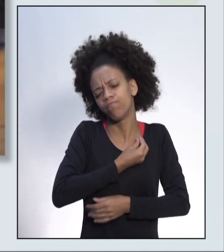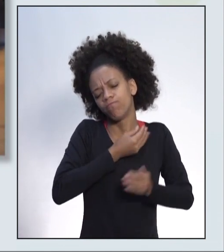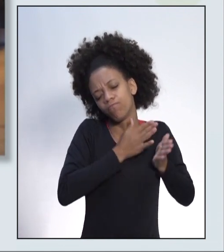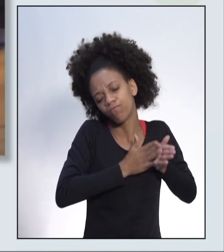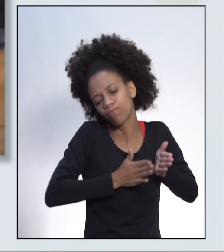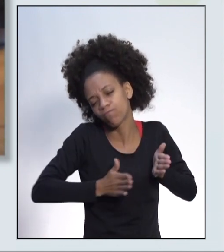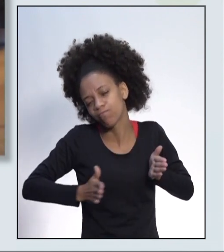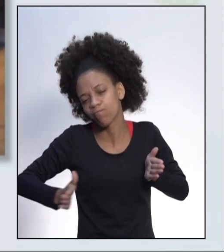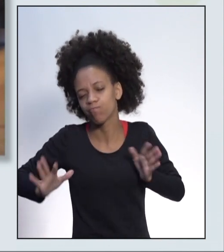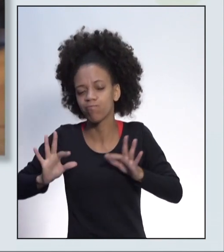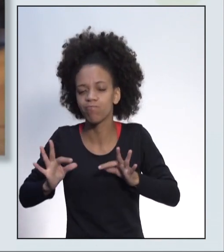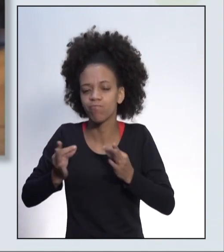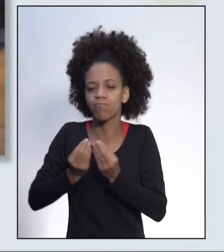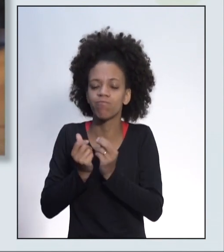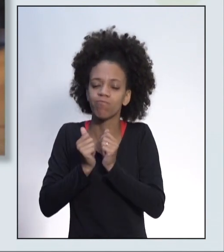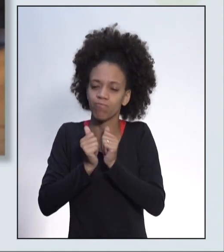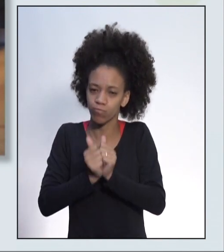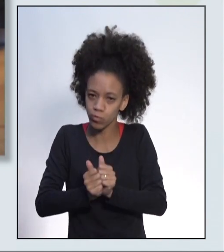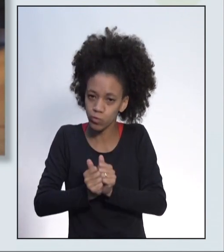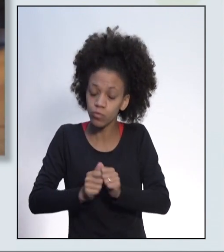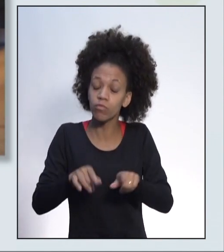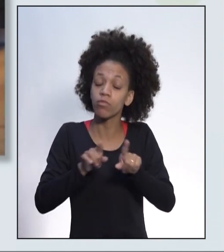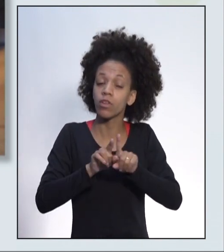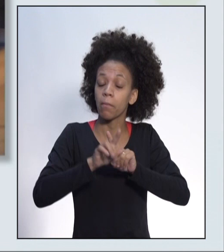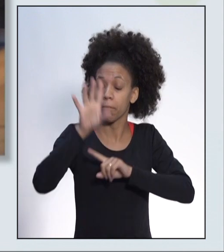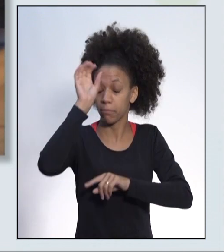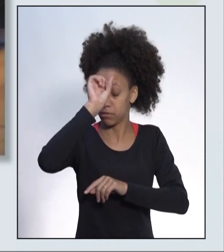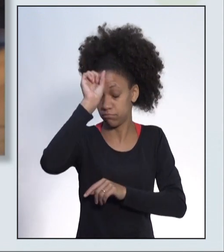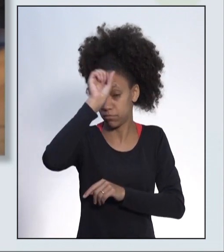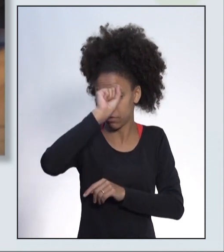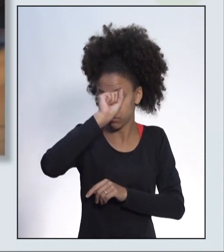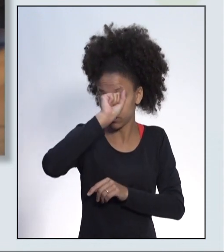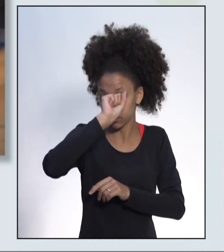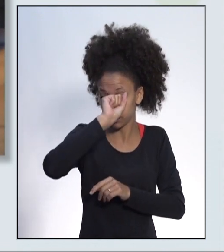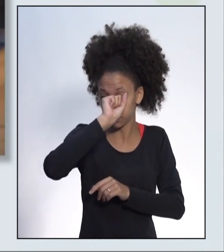família, a aprendizagem.